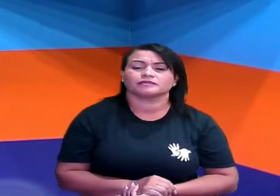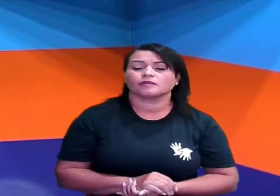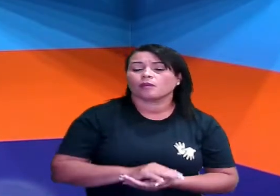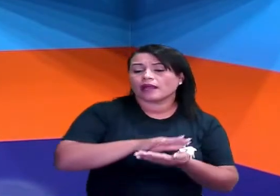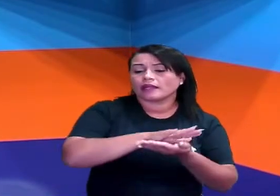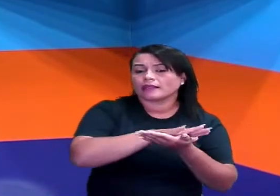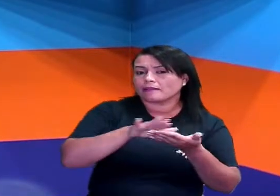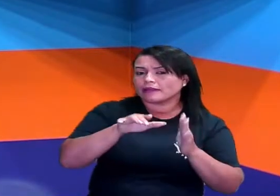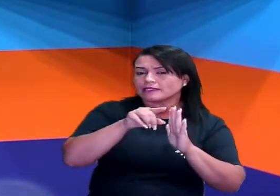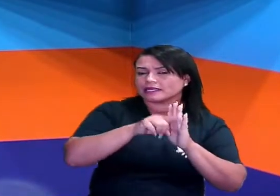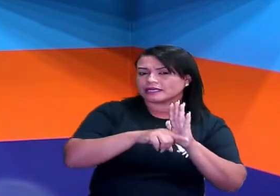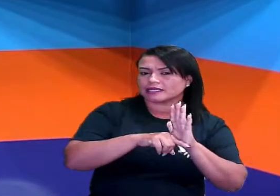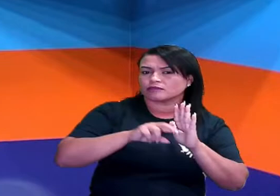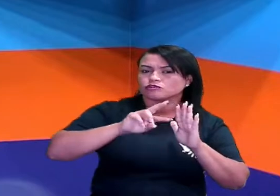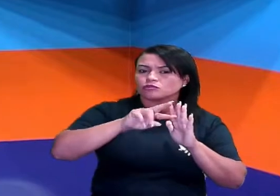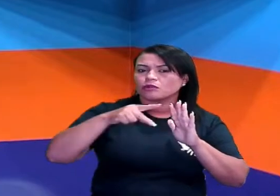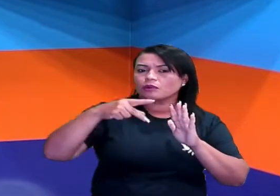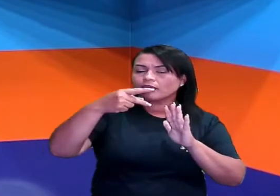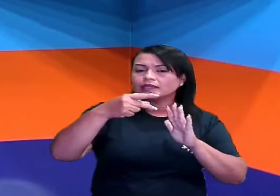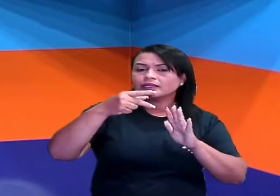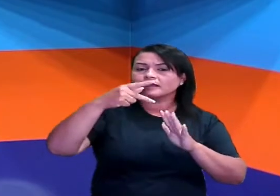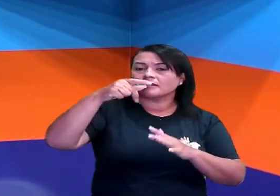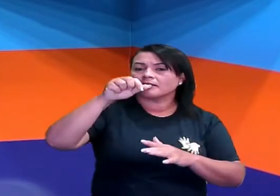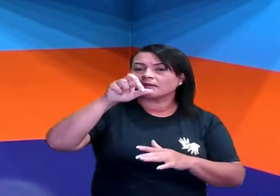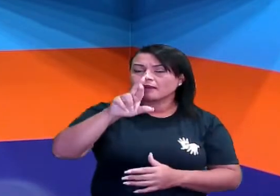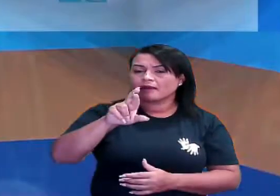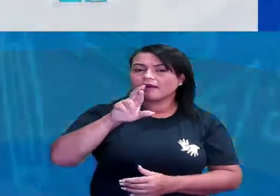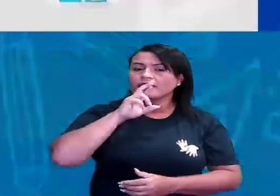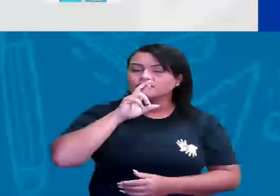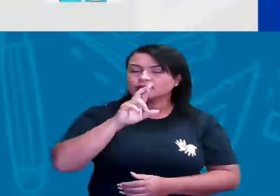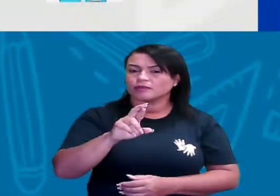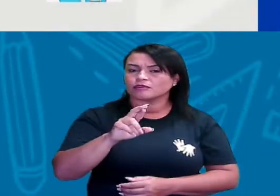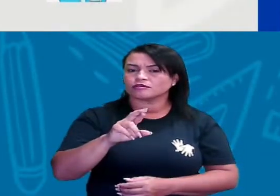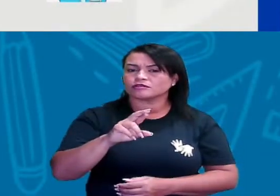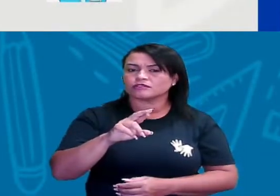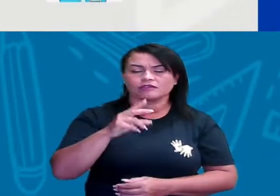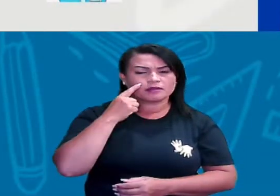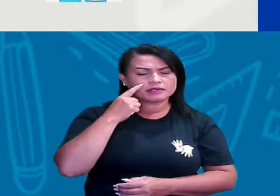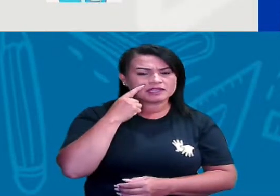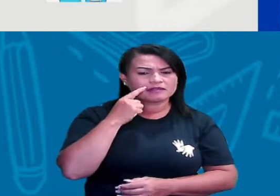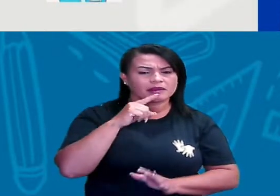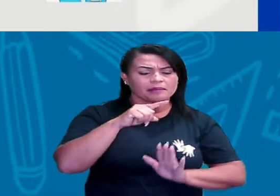é negativa e o expoente é par, o resultado é positivo. Por quê? Eu tenho aqui, ó, menos